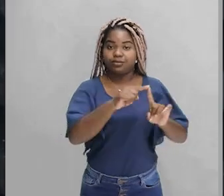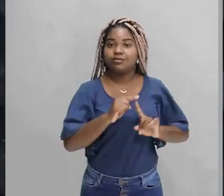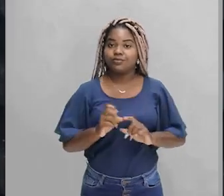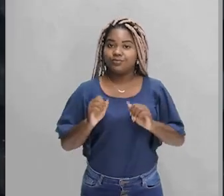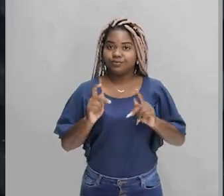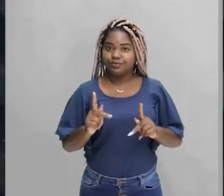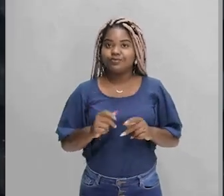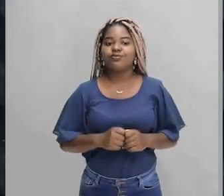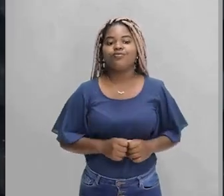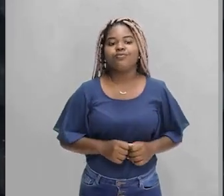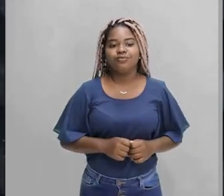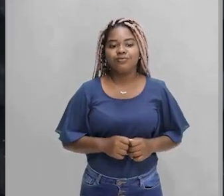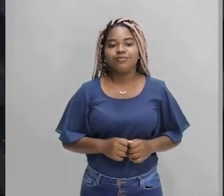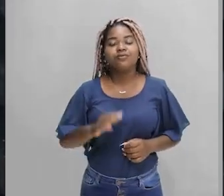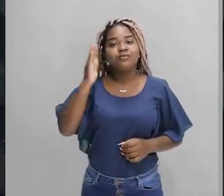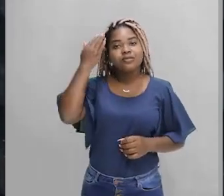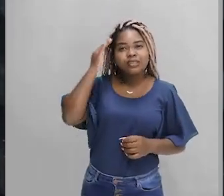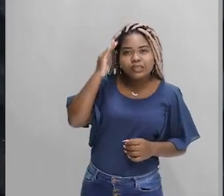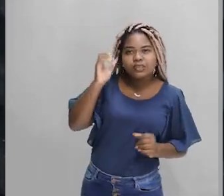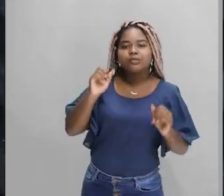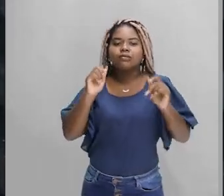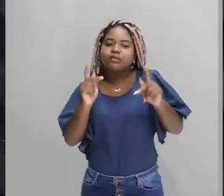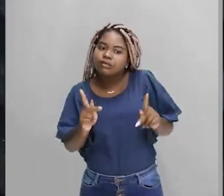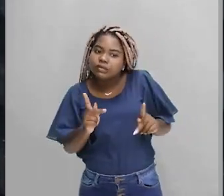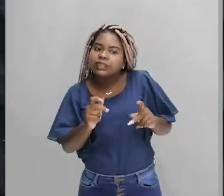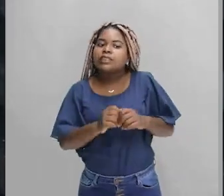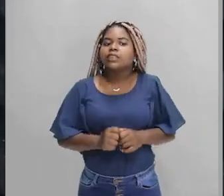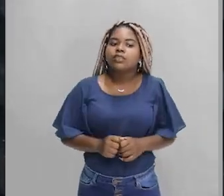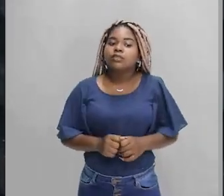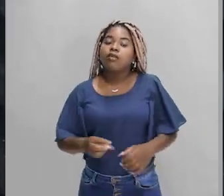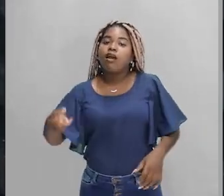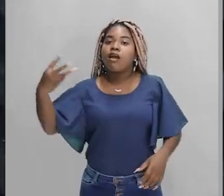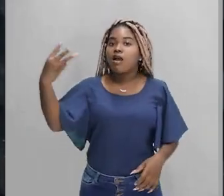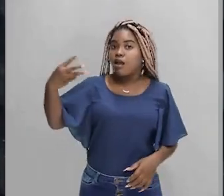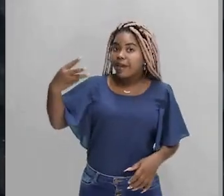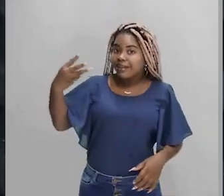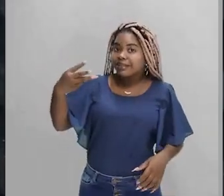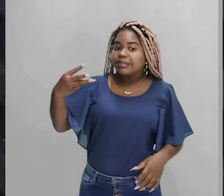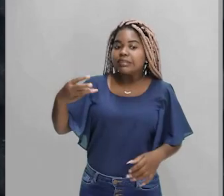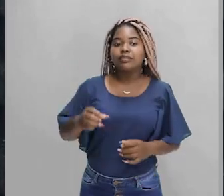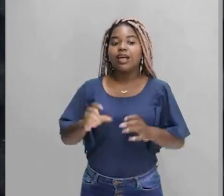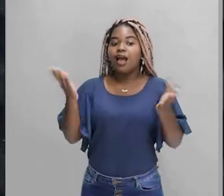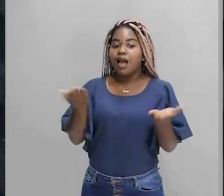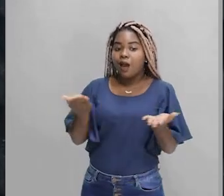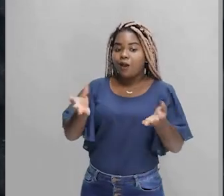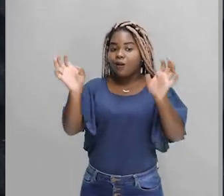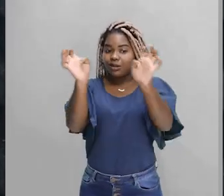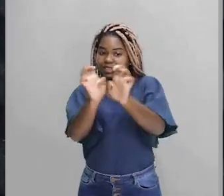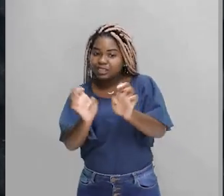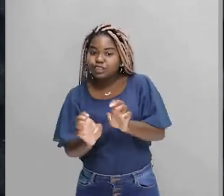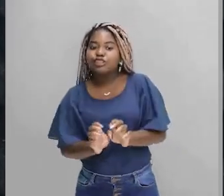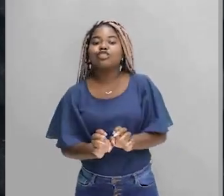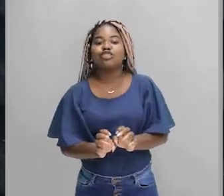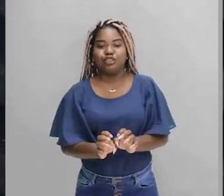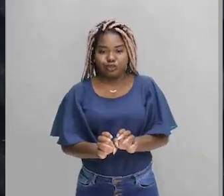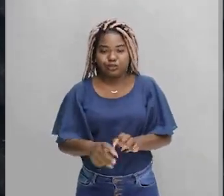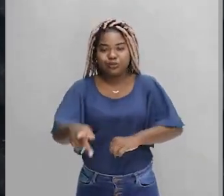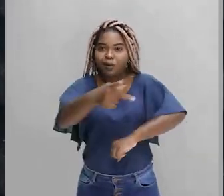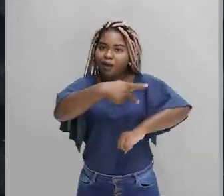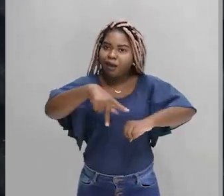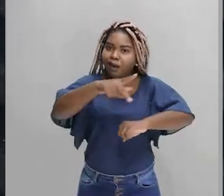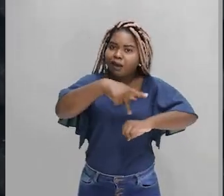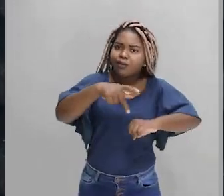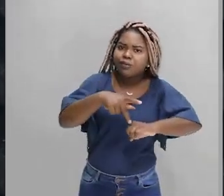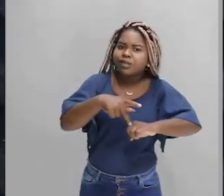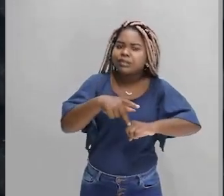que tu entendeu os tipos de estrutura geológica, nós vamos falar aí sobre a estrutura do nosso país, do Brasil, né? Vamos diferenciar